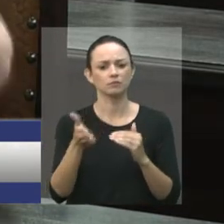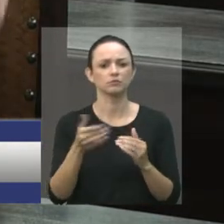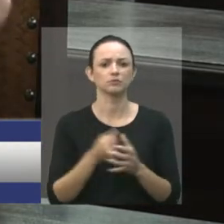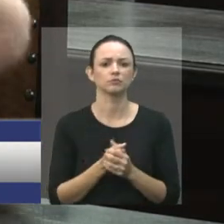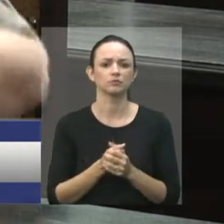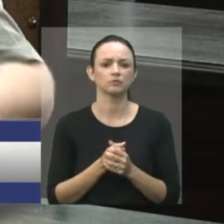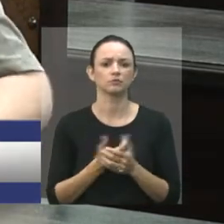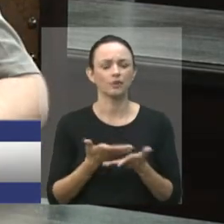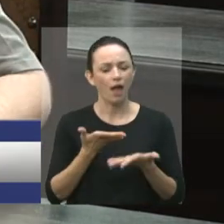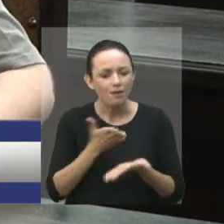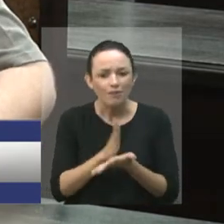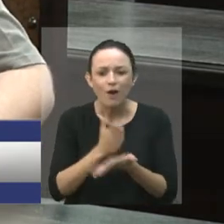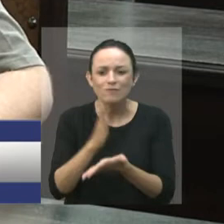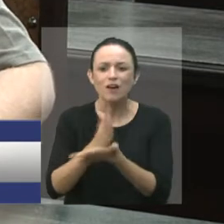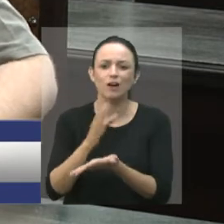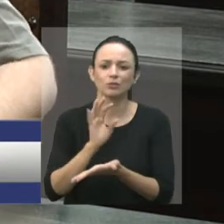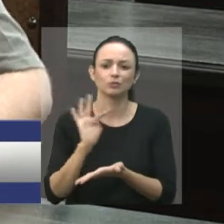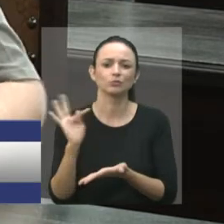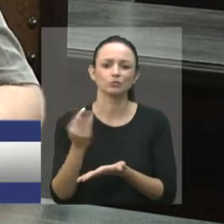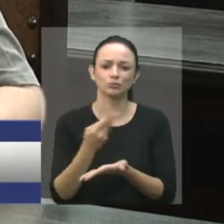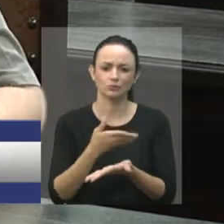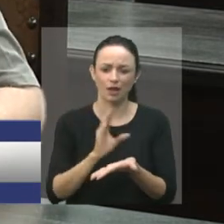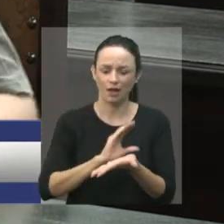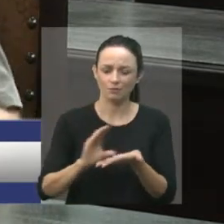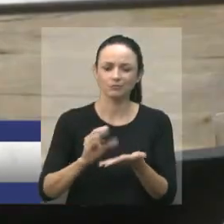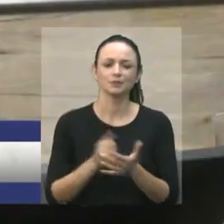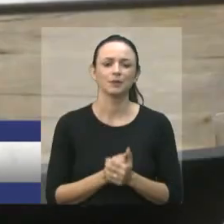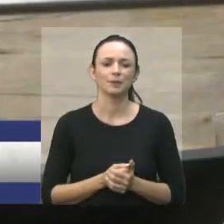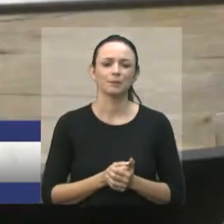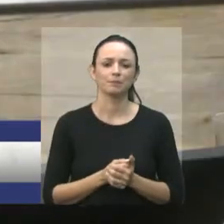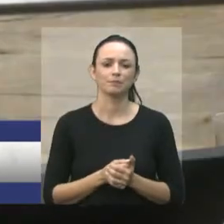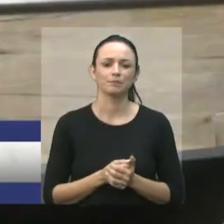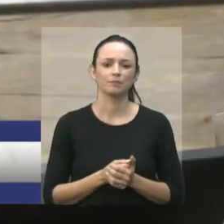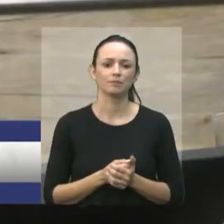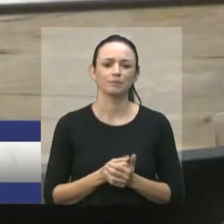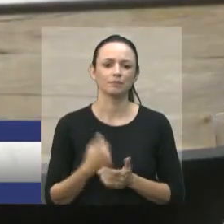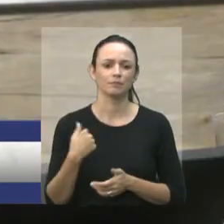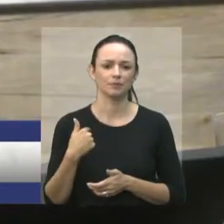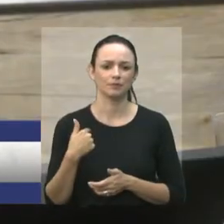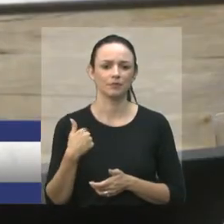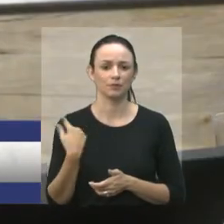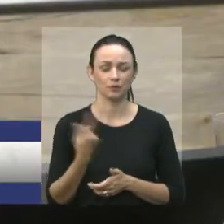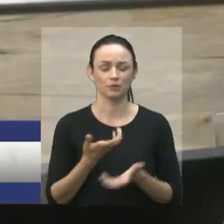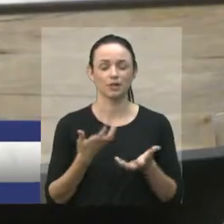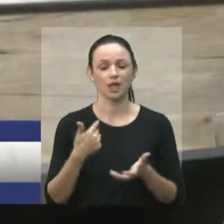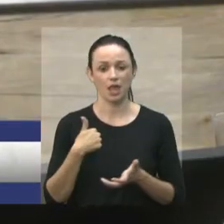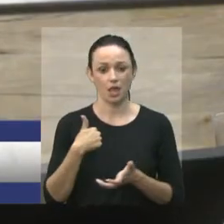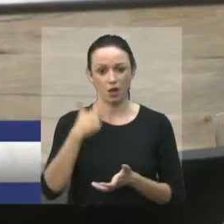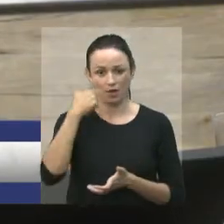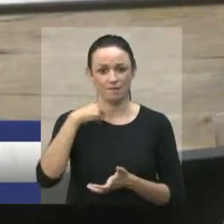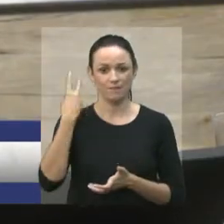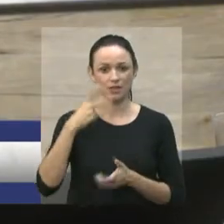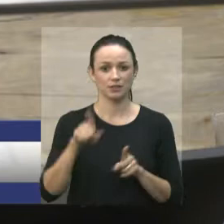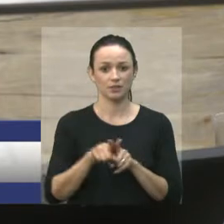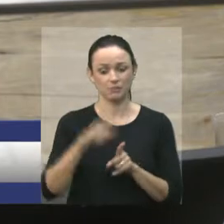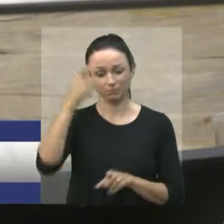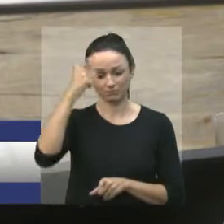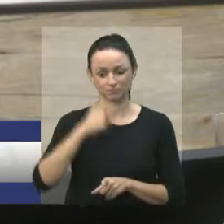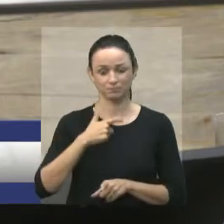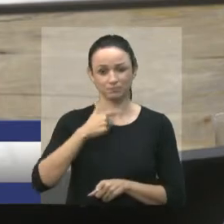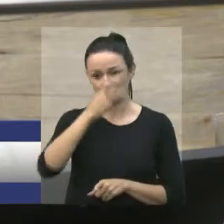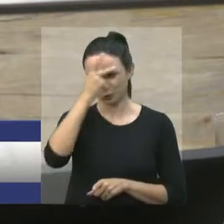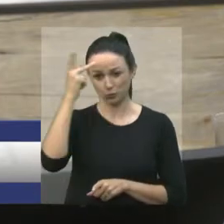deixar elas todas aptas. Nós queremos, eu como como vereador e como cidadão, eu quero que